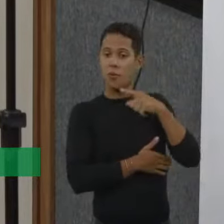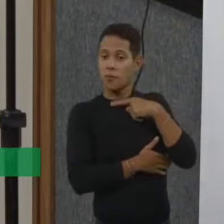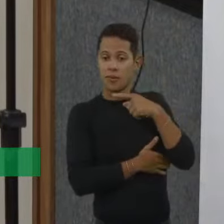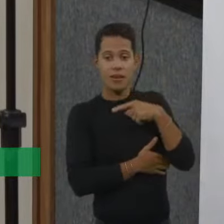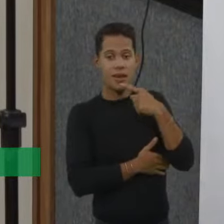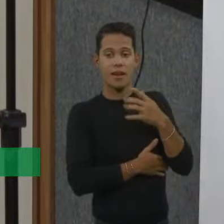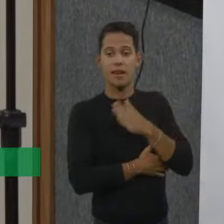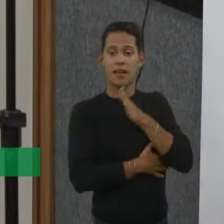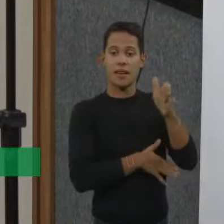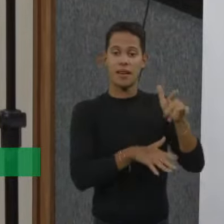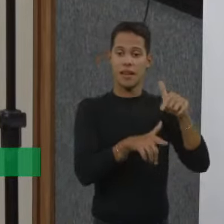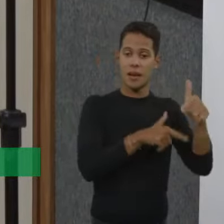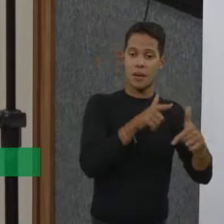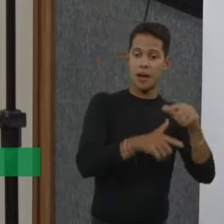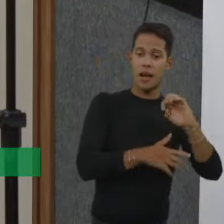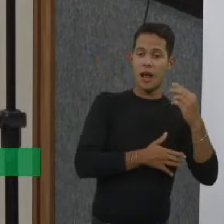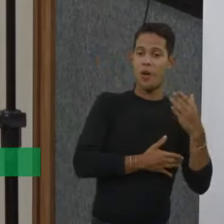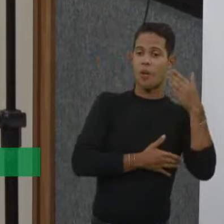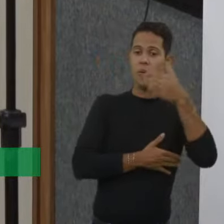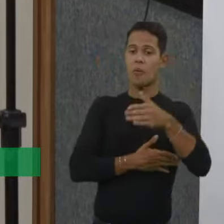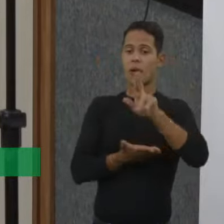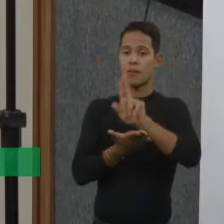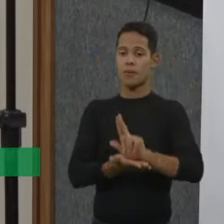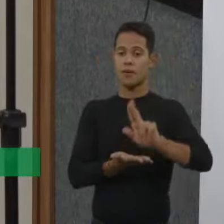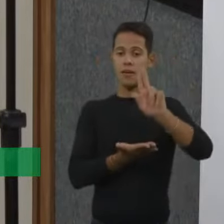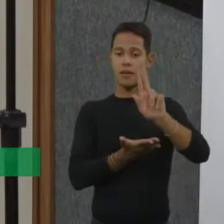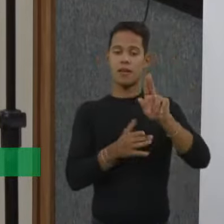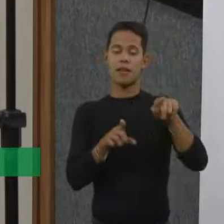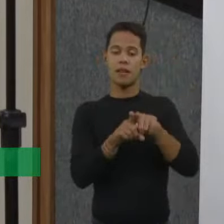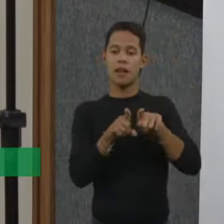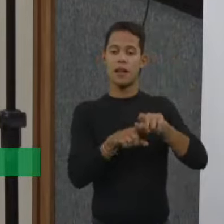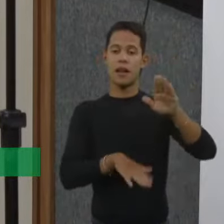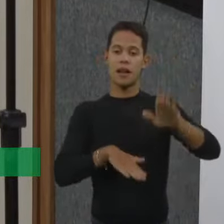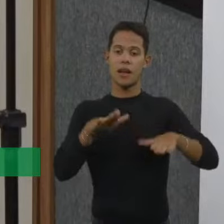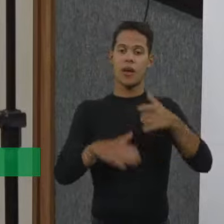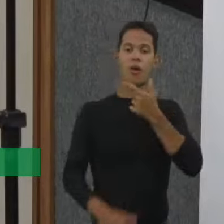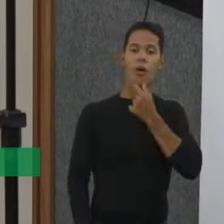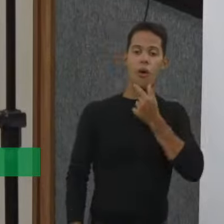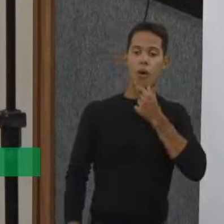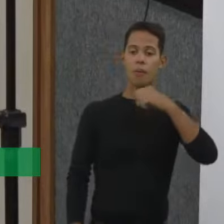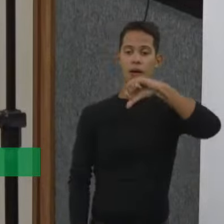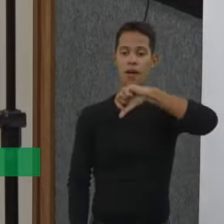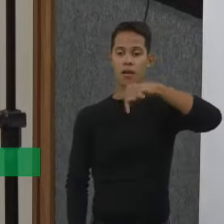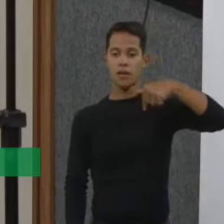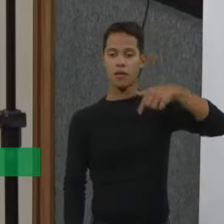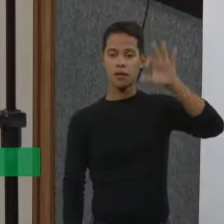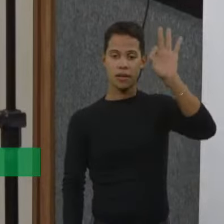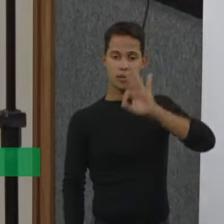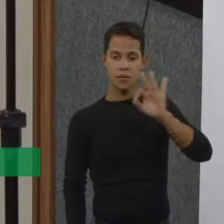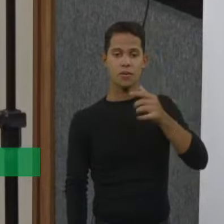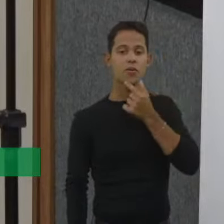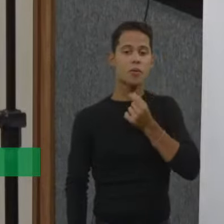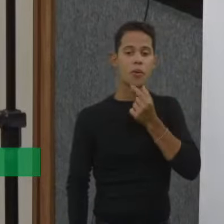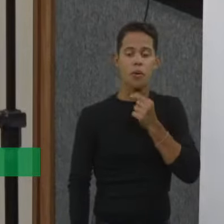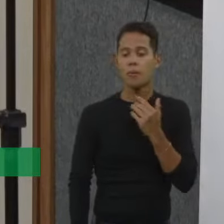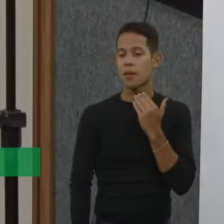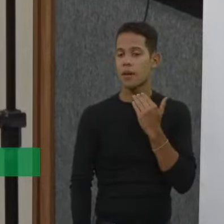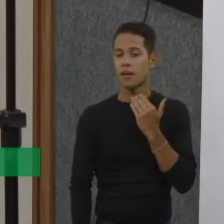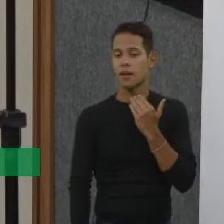universidade. Muitas vezes, os homens, 97% dos homens não conseguem,